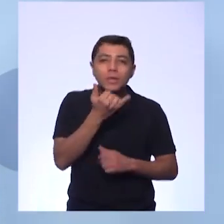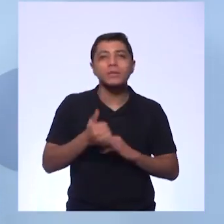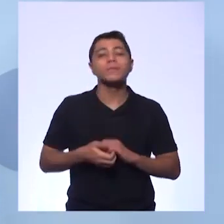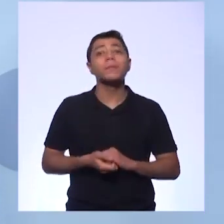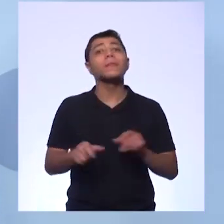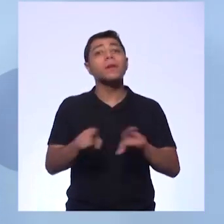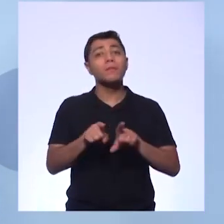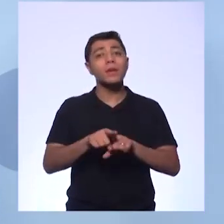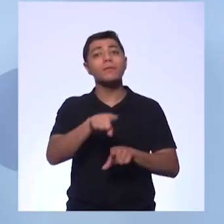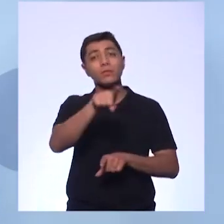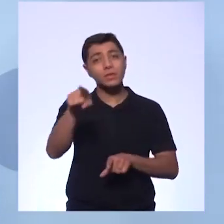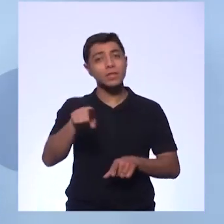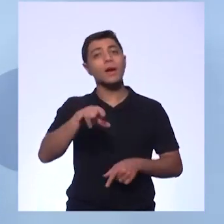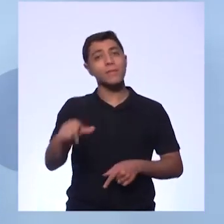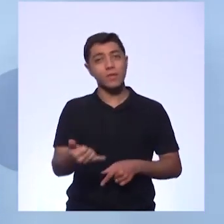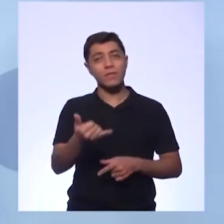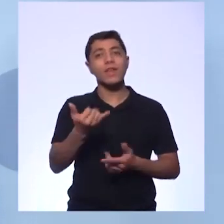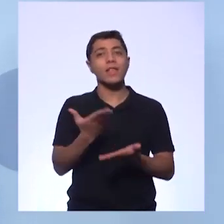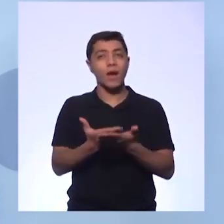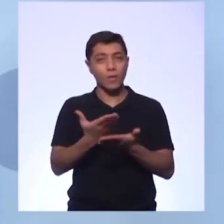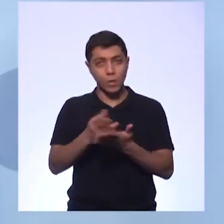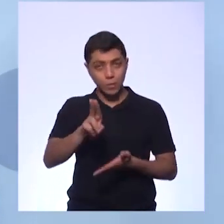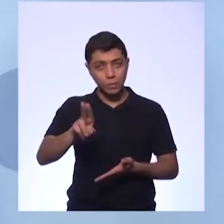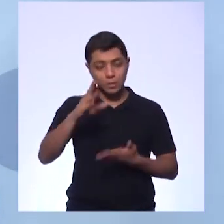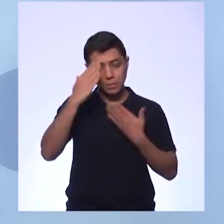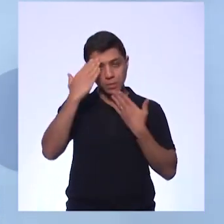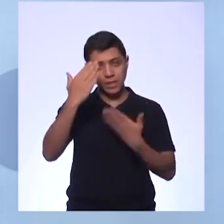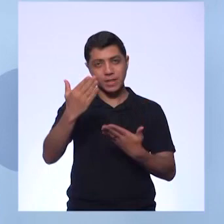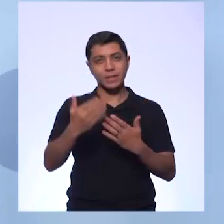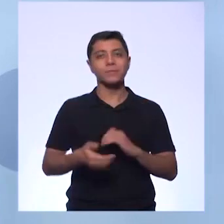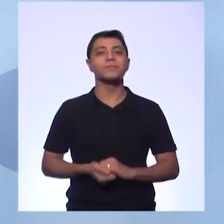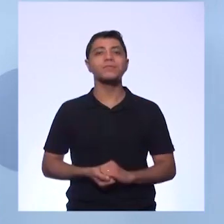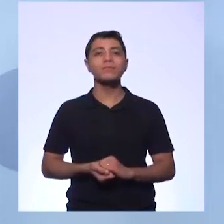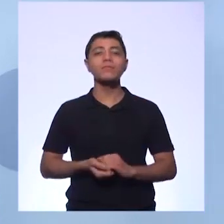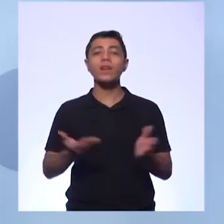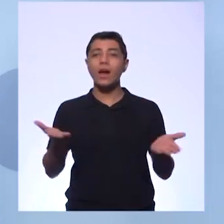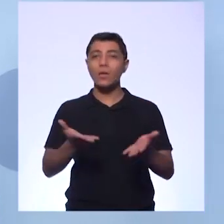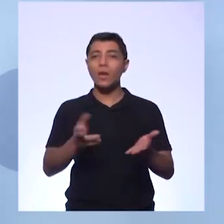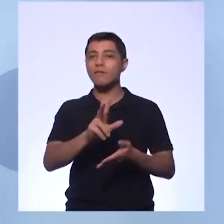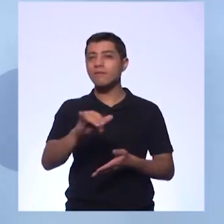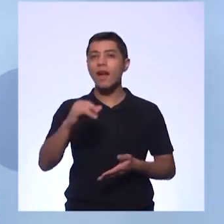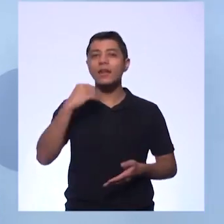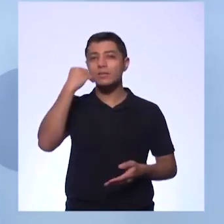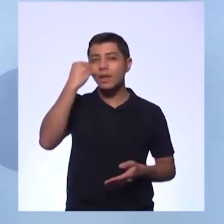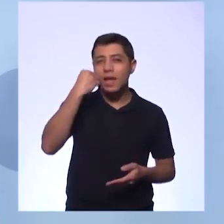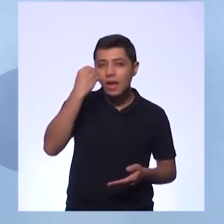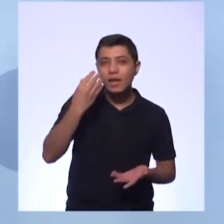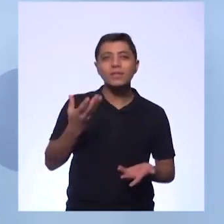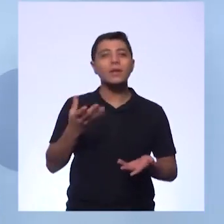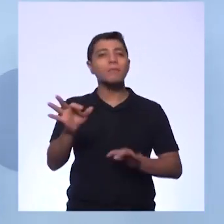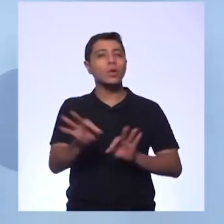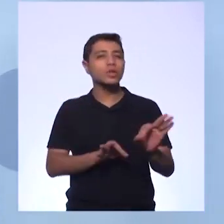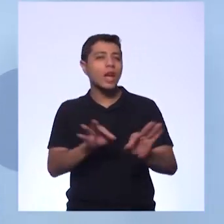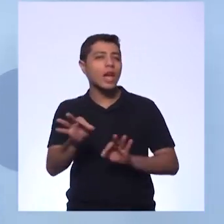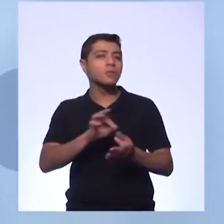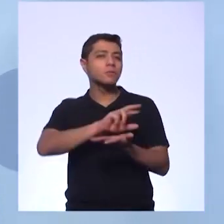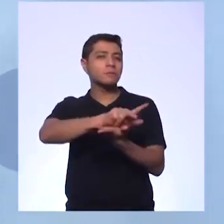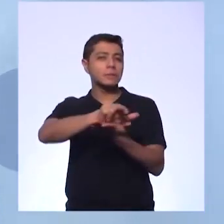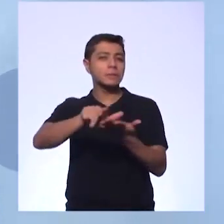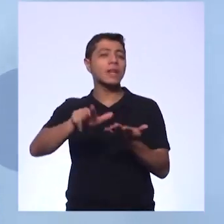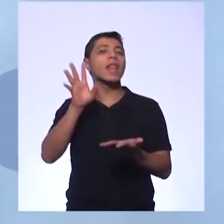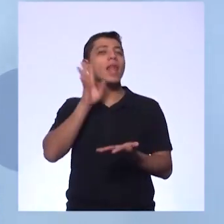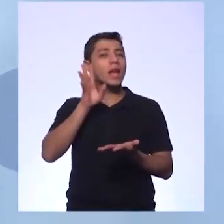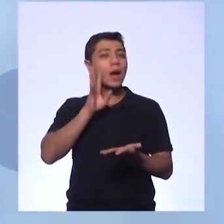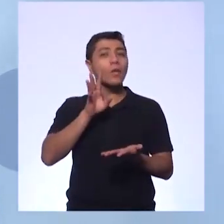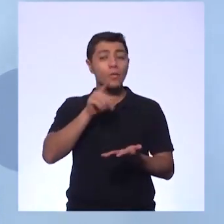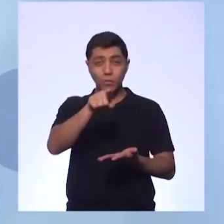vai ter nesse bimestre, a gente vai ter vários projetos, vão ter experiência, vão ter várias coisas legais que vocês podem fazer em casa. Quando vocês fizerem, marque